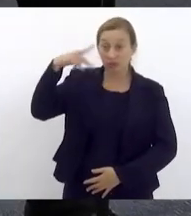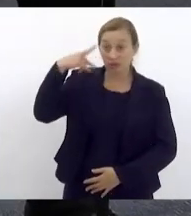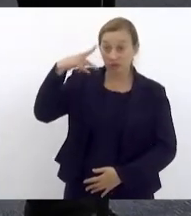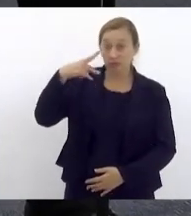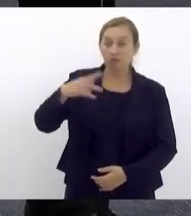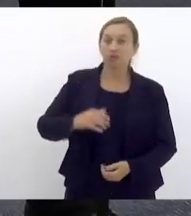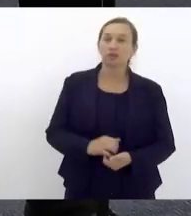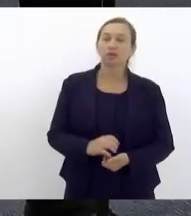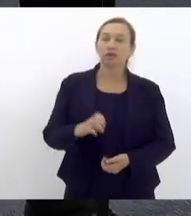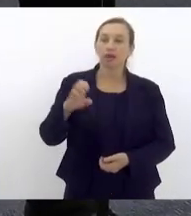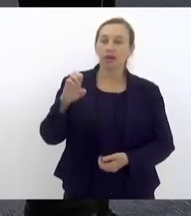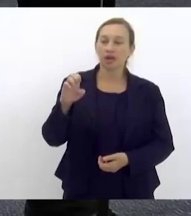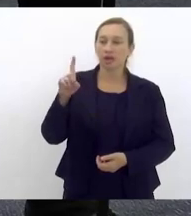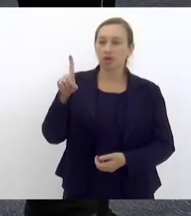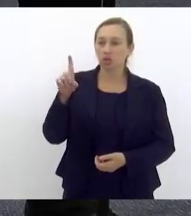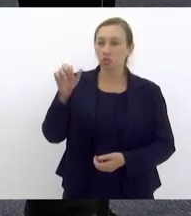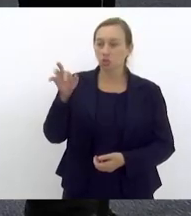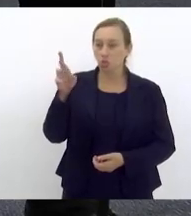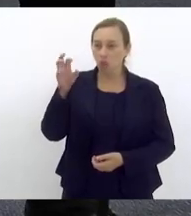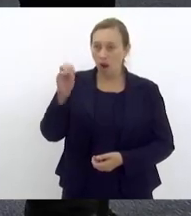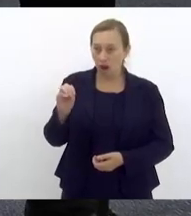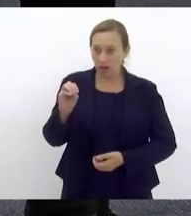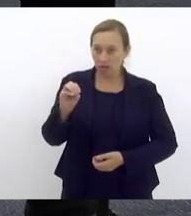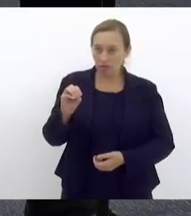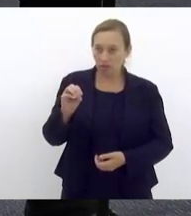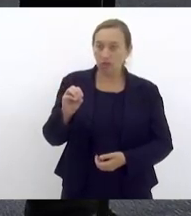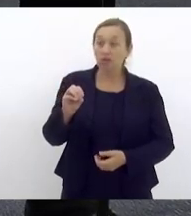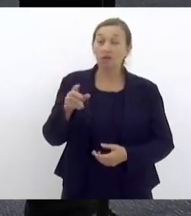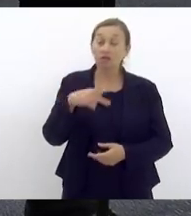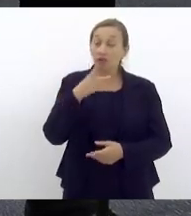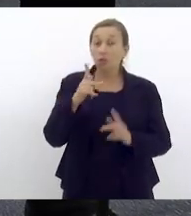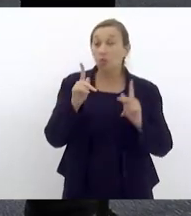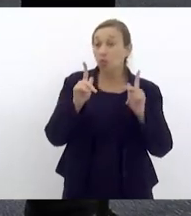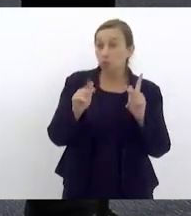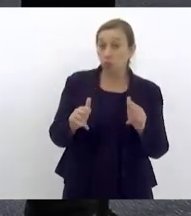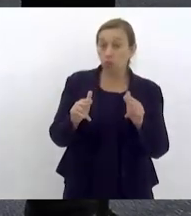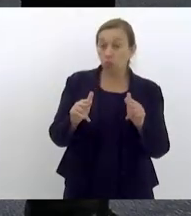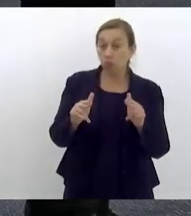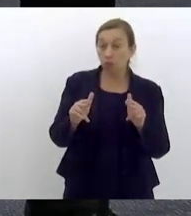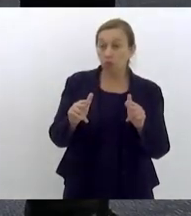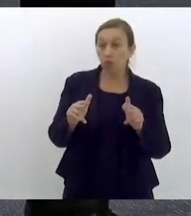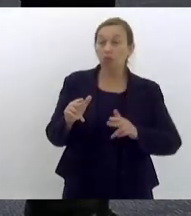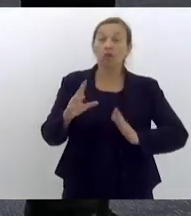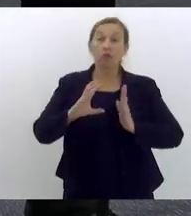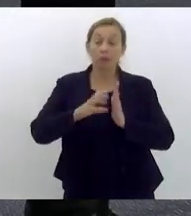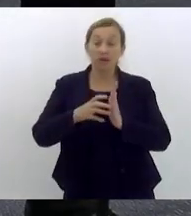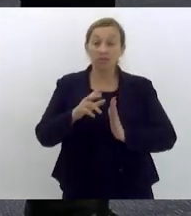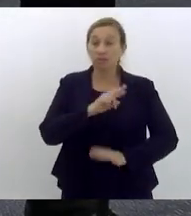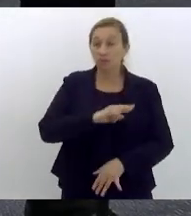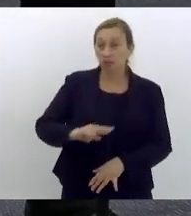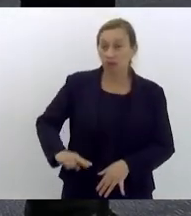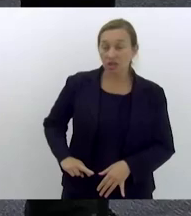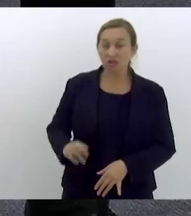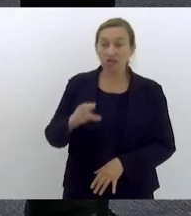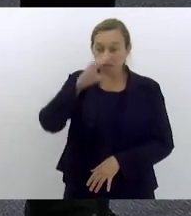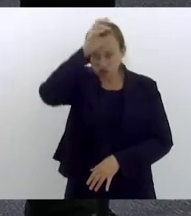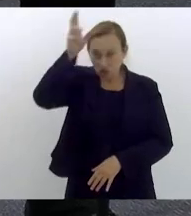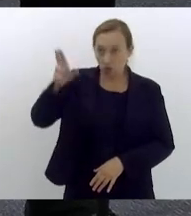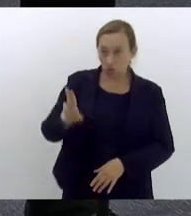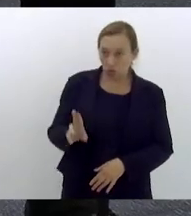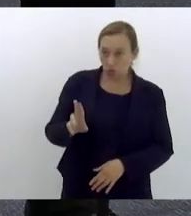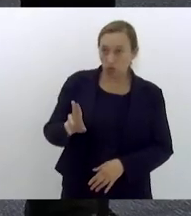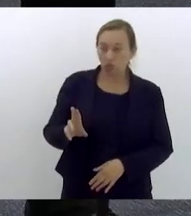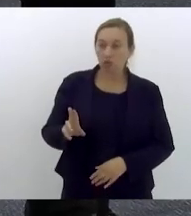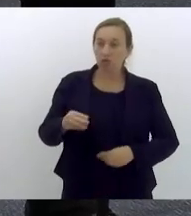Eduardo do blog do seu partido que fez esse mesmo questionamento do partido republicanos da Tia Jô e aí o ministério da